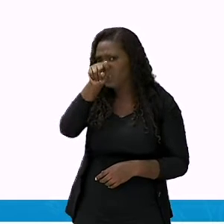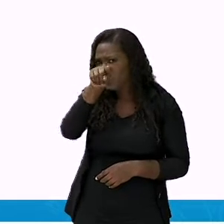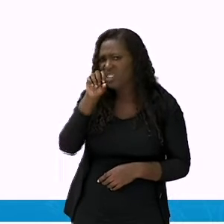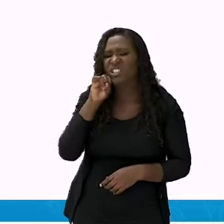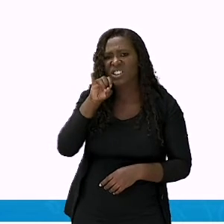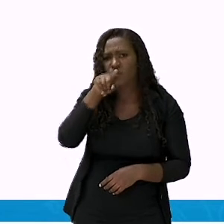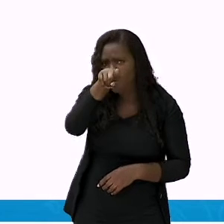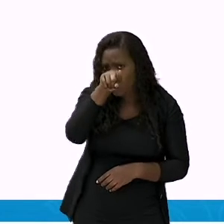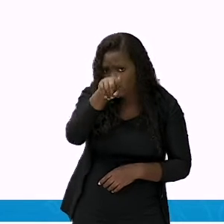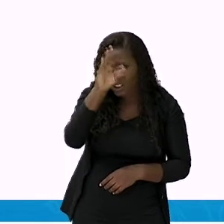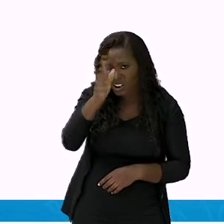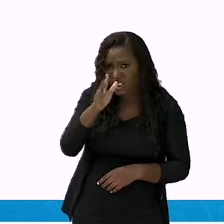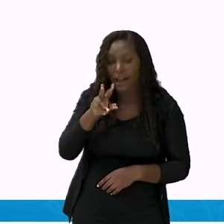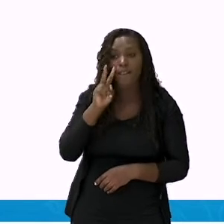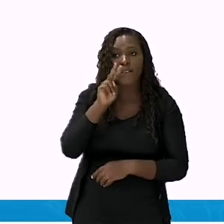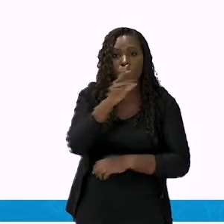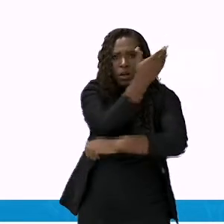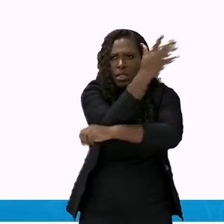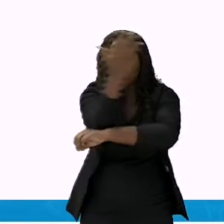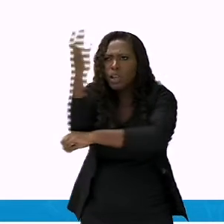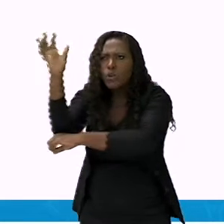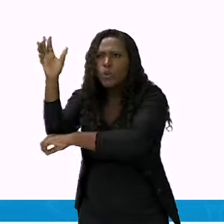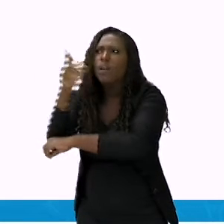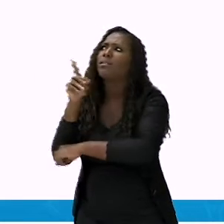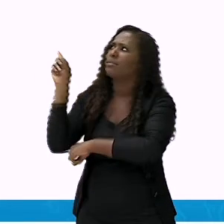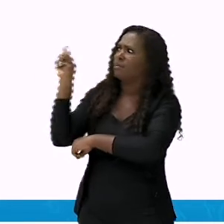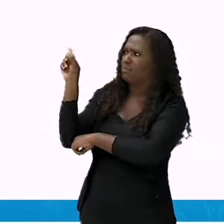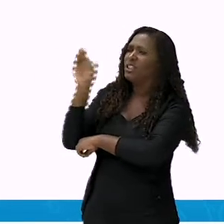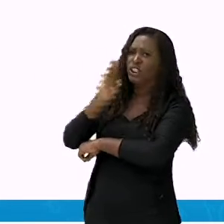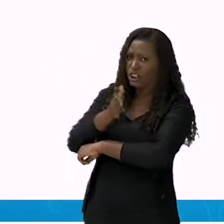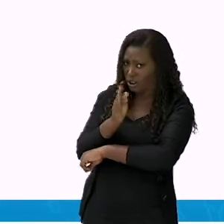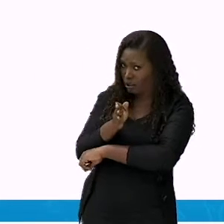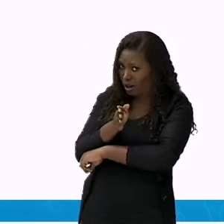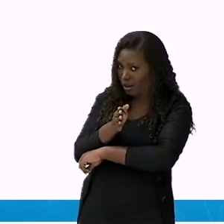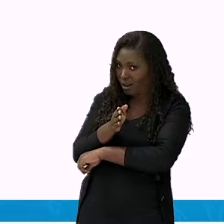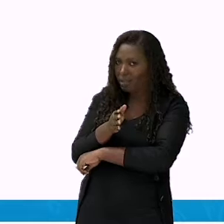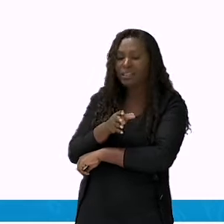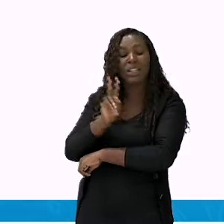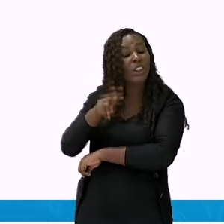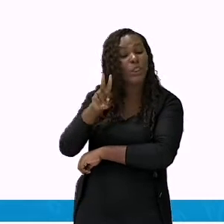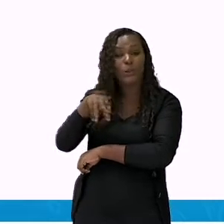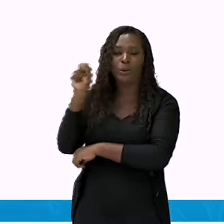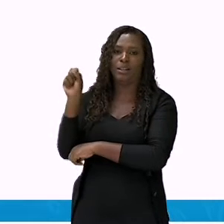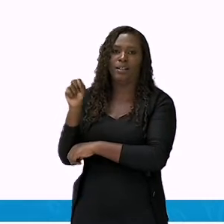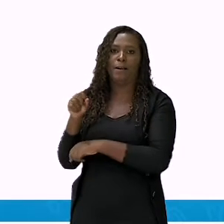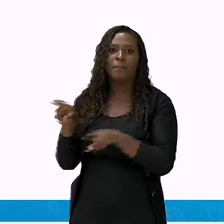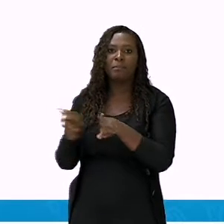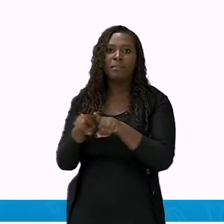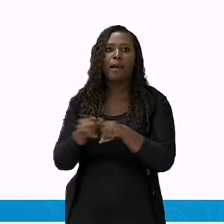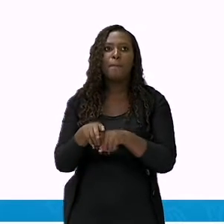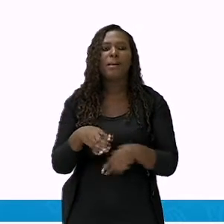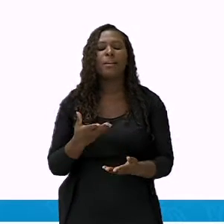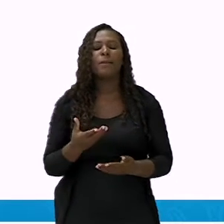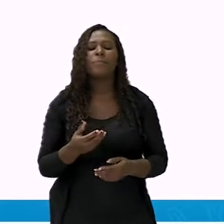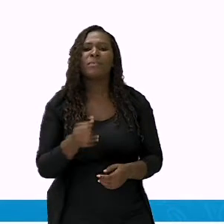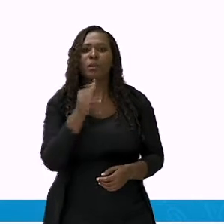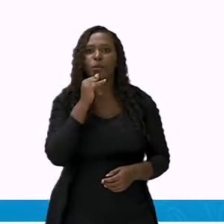E duvido ainda muito mais, se o artista que fez esse quadro, se ele conseguiu fazer um